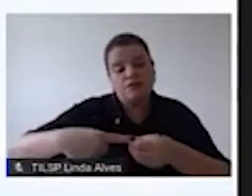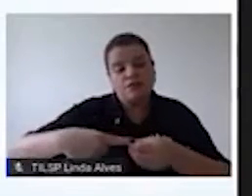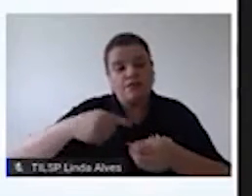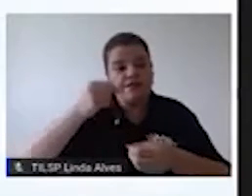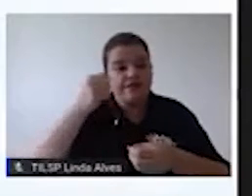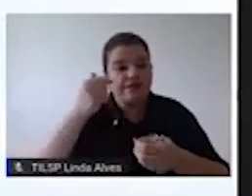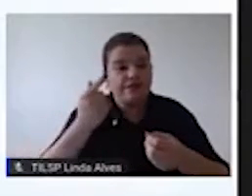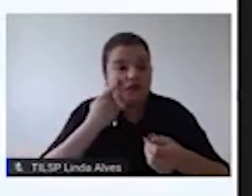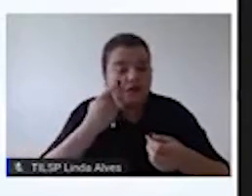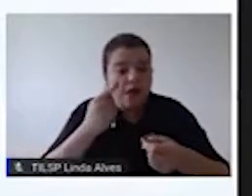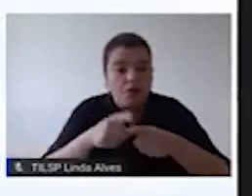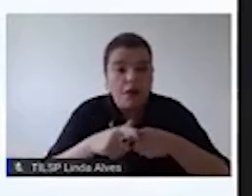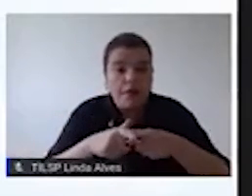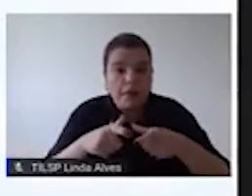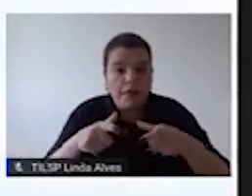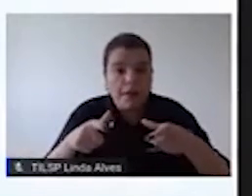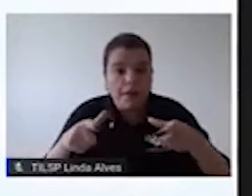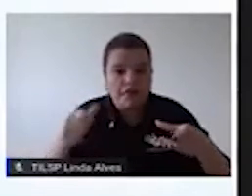vir crescendo